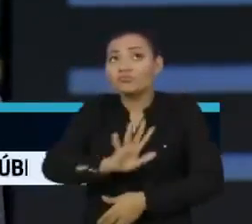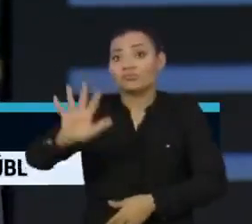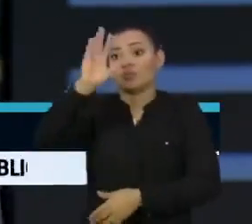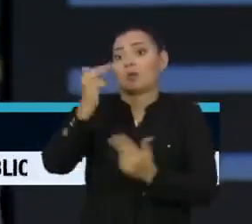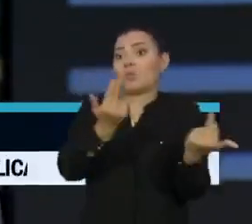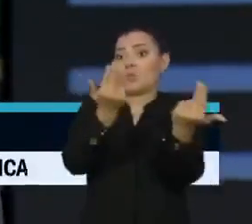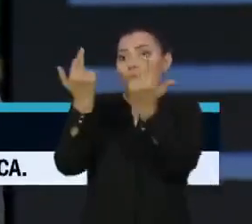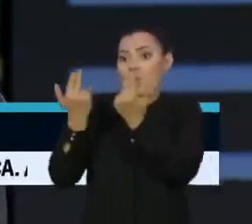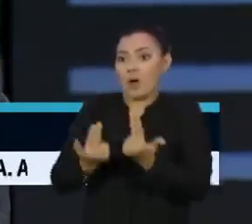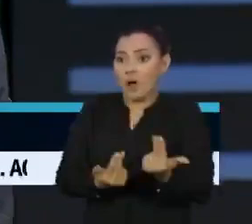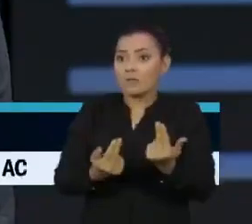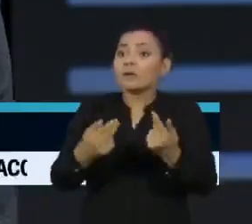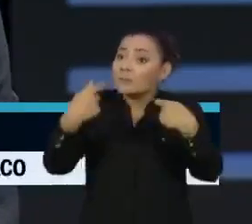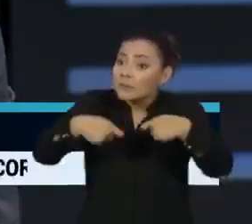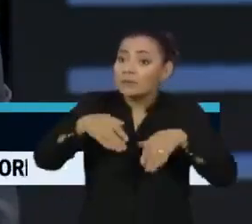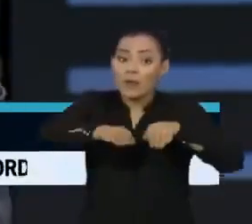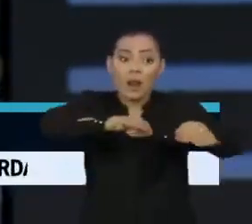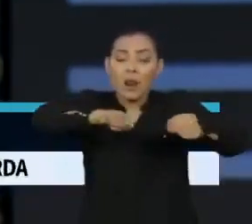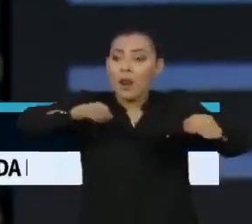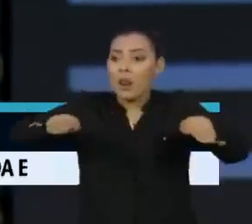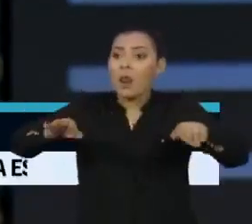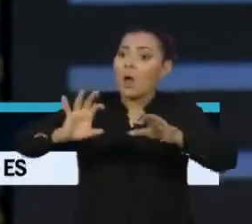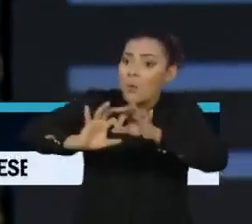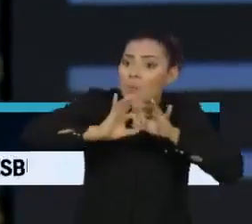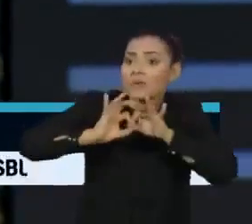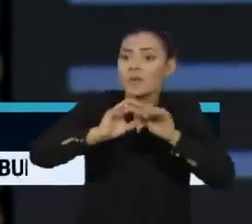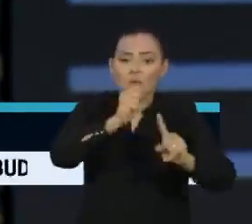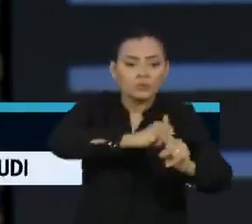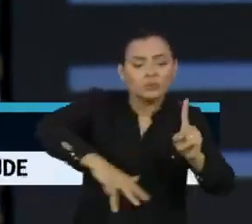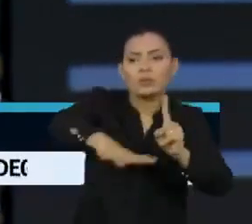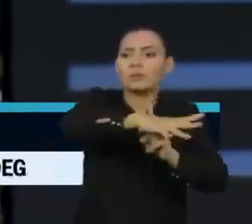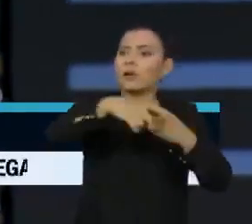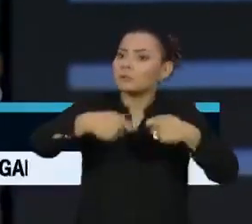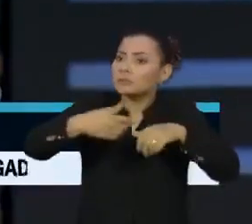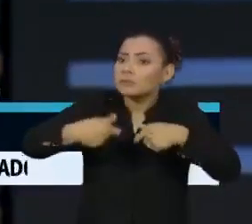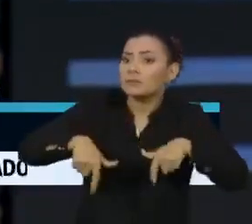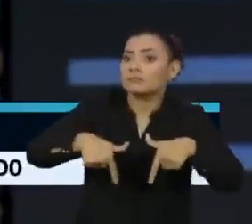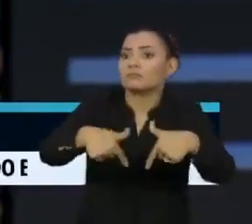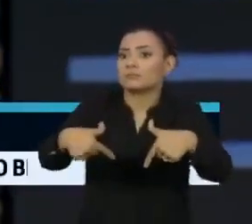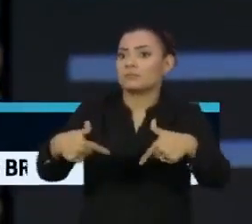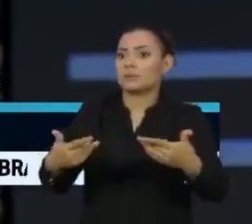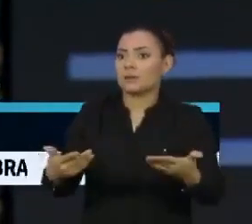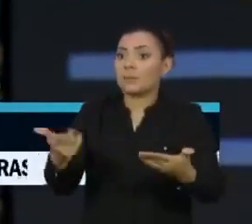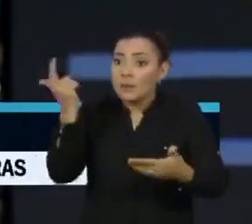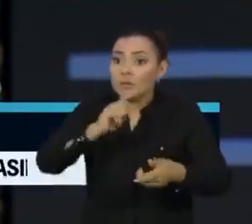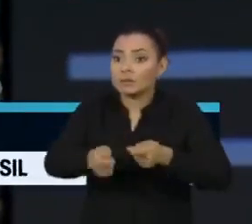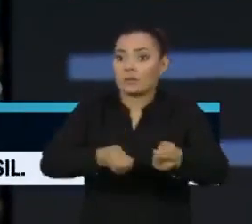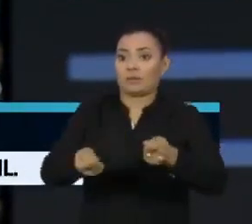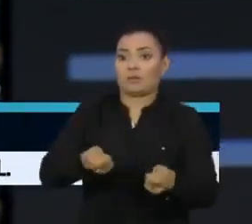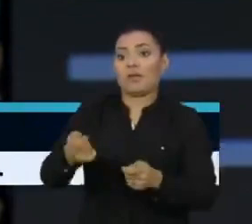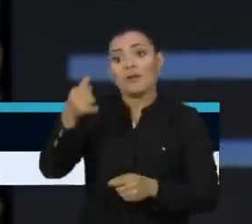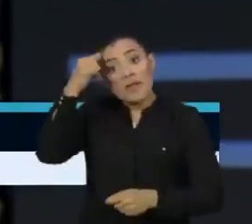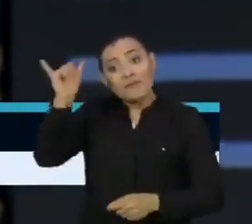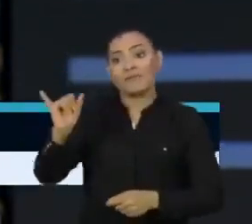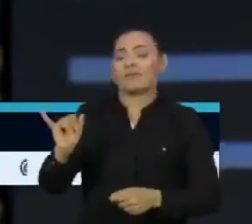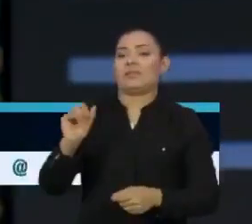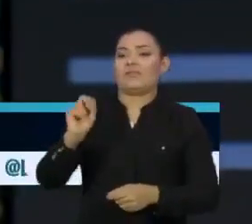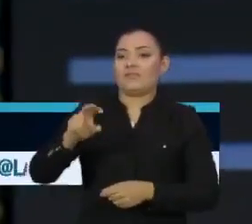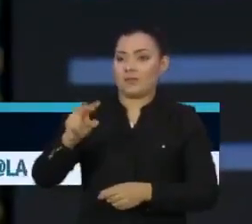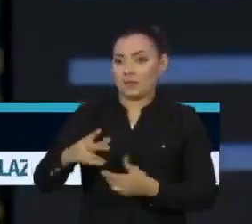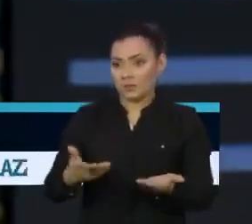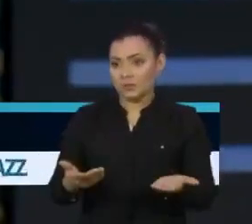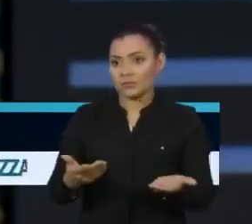de governo requer mobilização Nacional União da sociedade e do estado é para combater o vírus